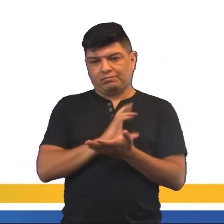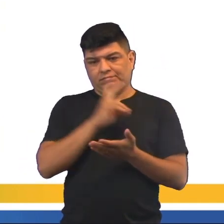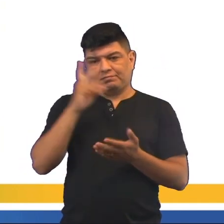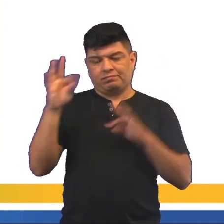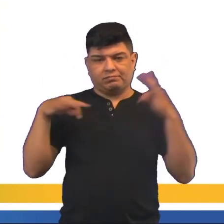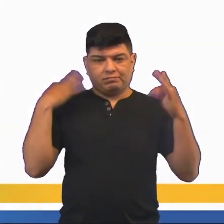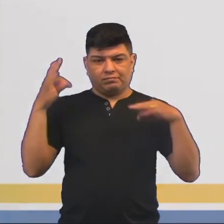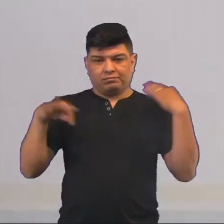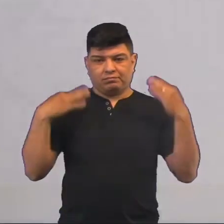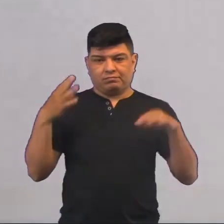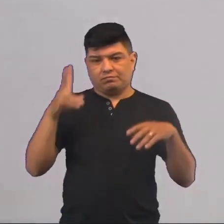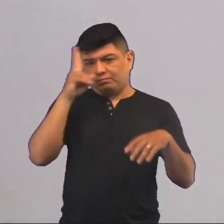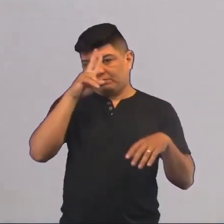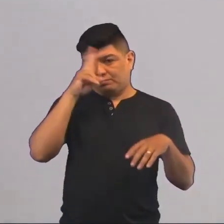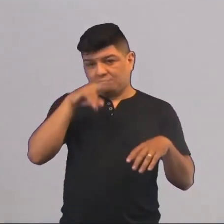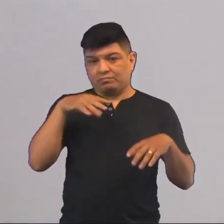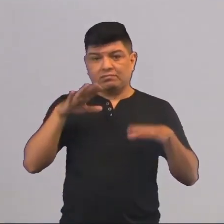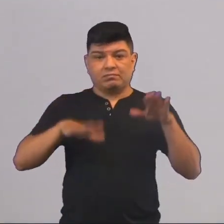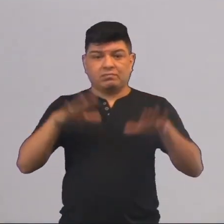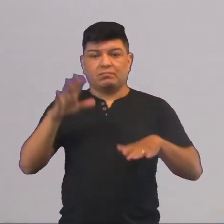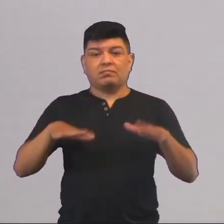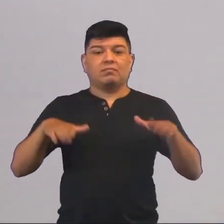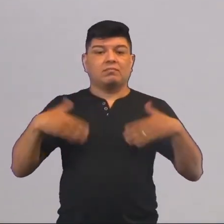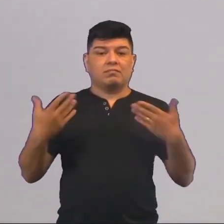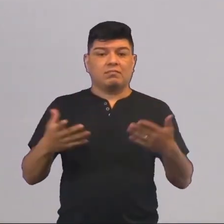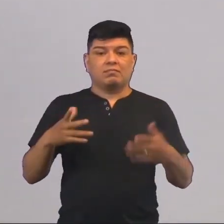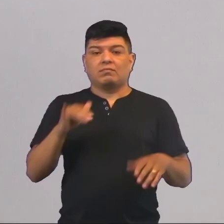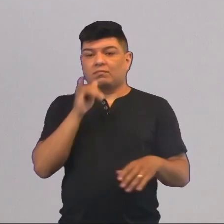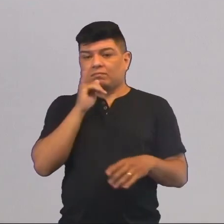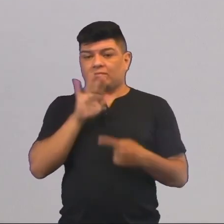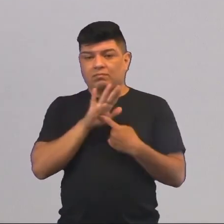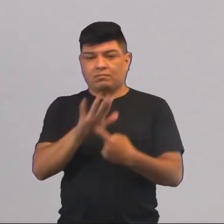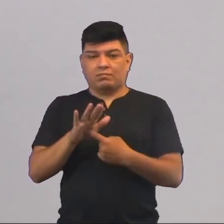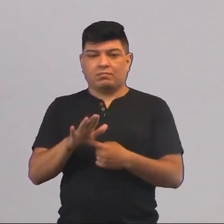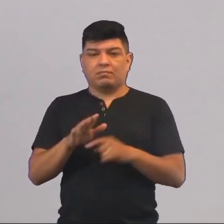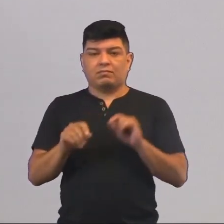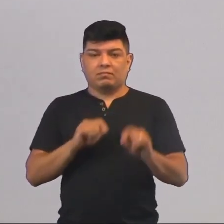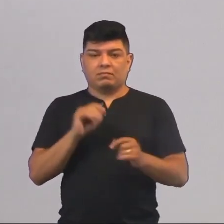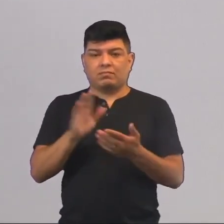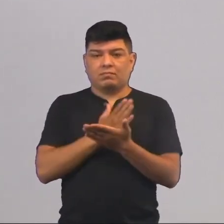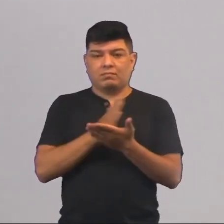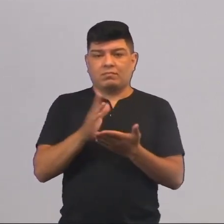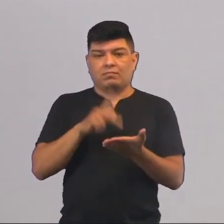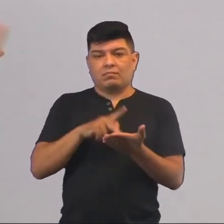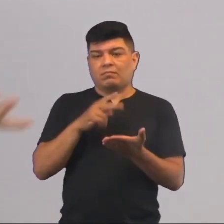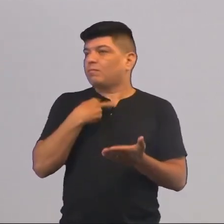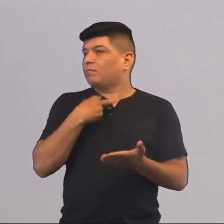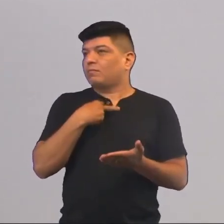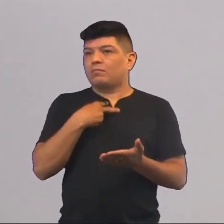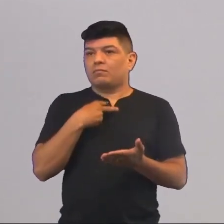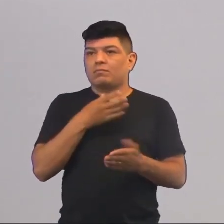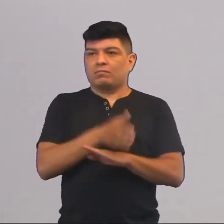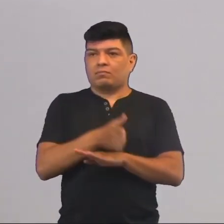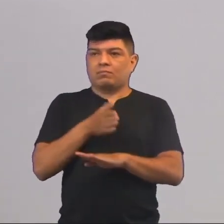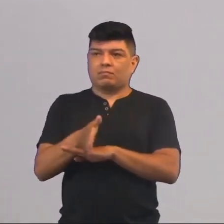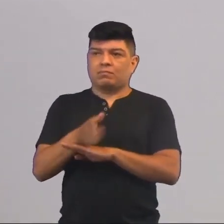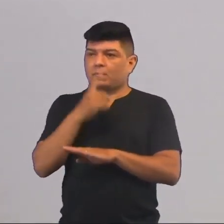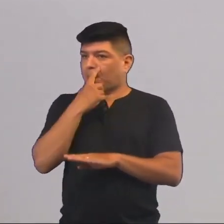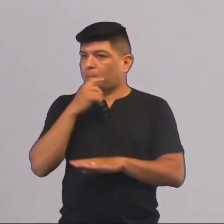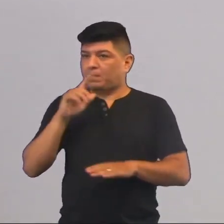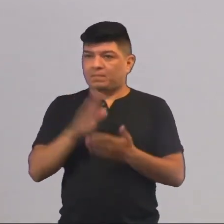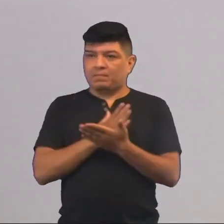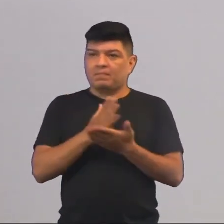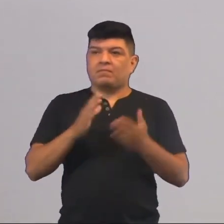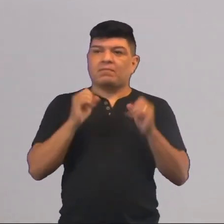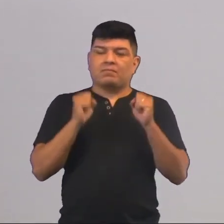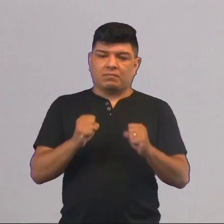nem mesmo turismo. Lembre-se que depende de qual tipo nós estamos nos referindo. Algumas, de fato, não pode ser feita visitação, mas